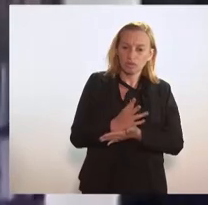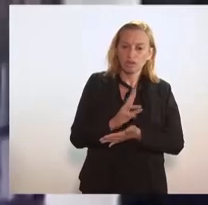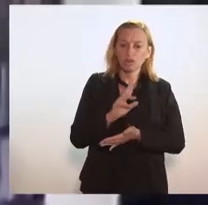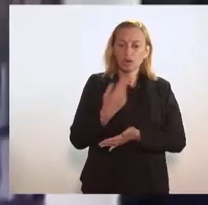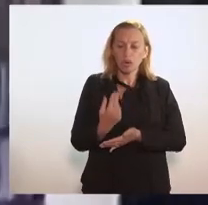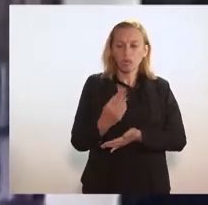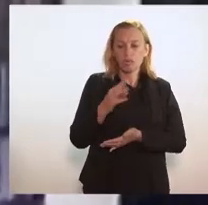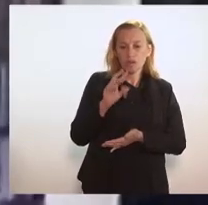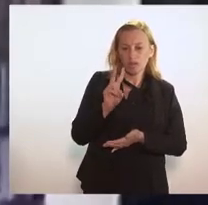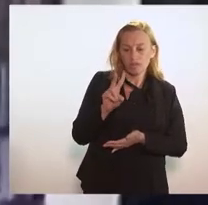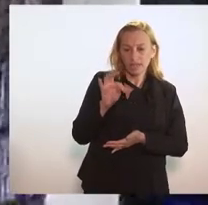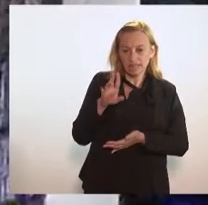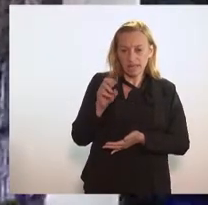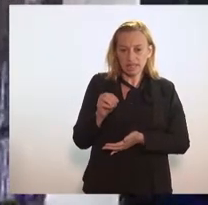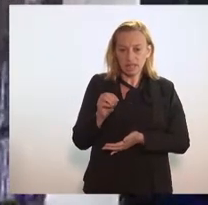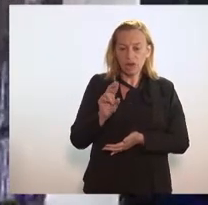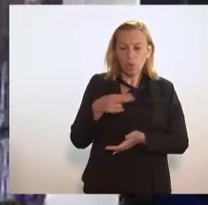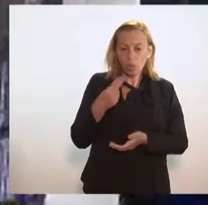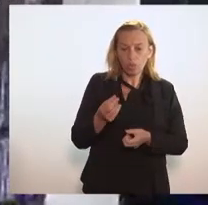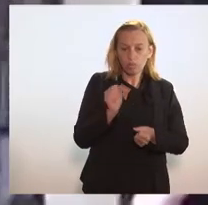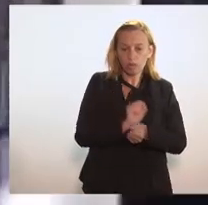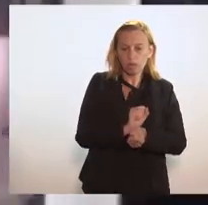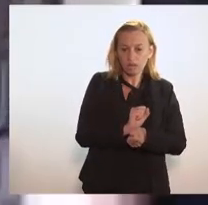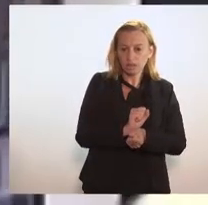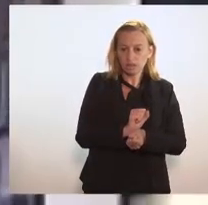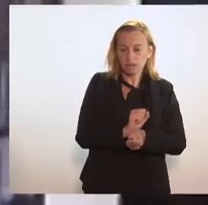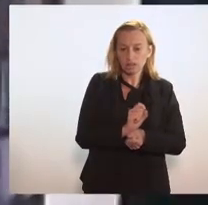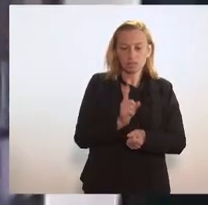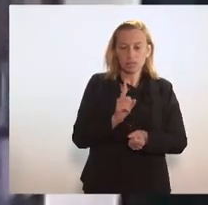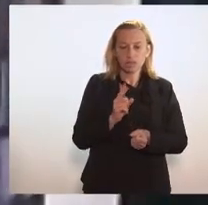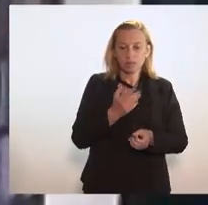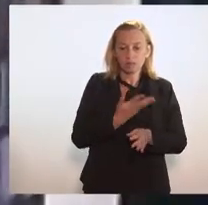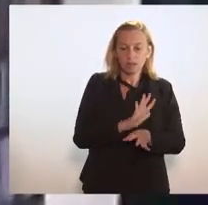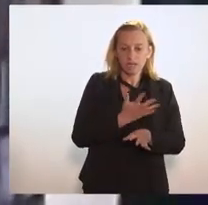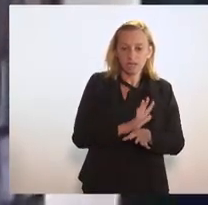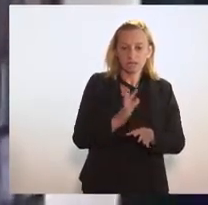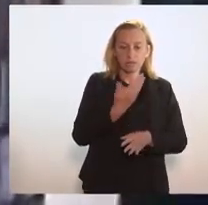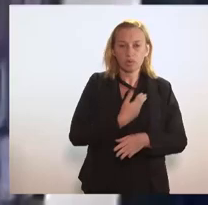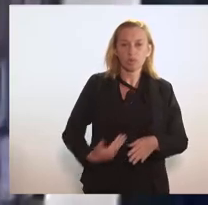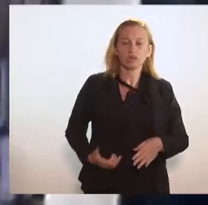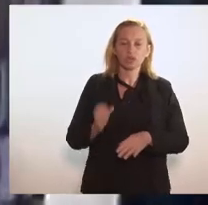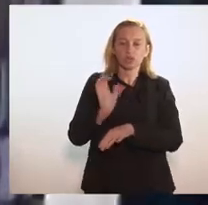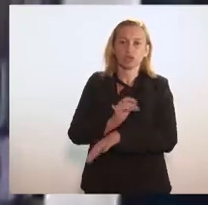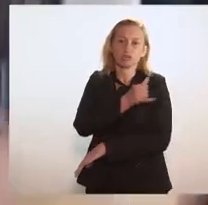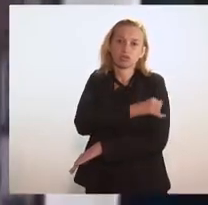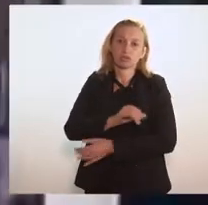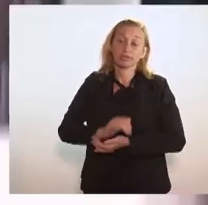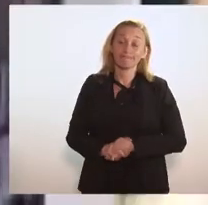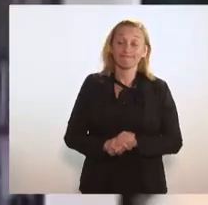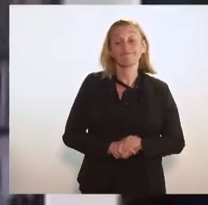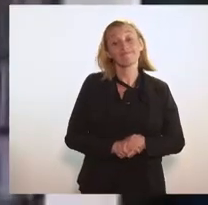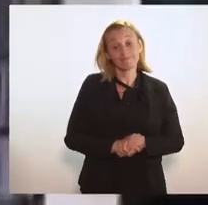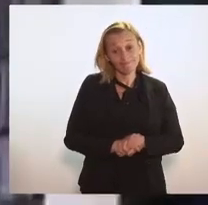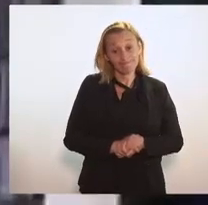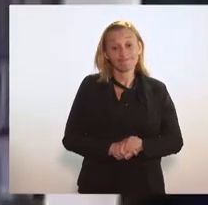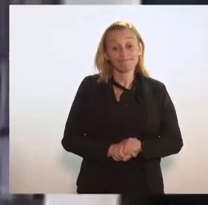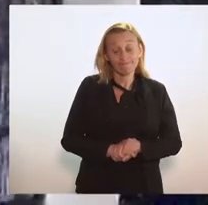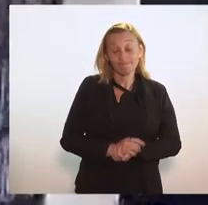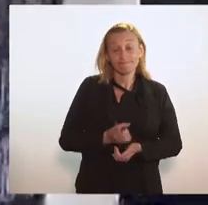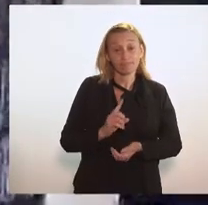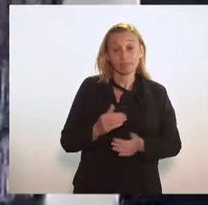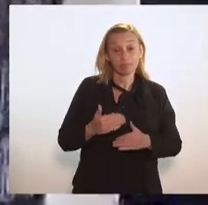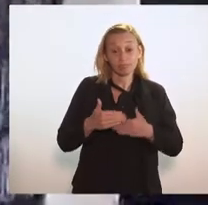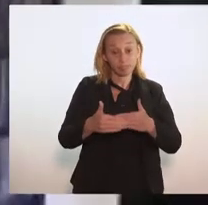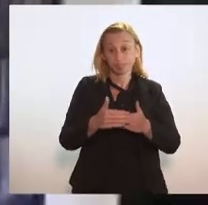não foram vetados por um sancionado mas não foram colocadas em prática pelo Governo do Estado do Rio de Janeiro é claro que a coisa Não